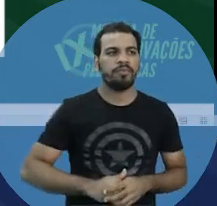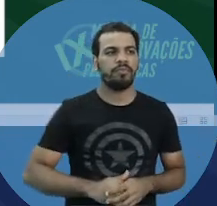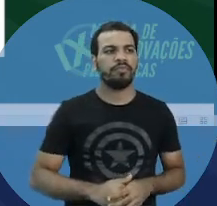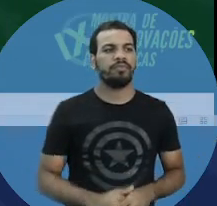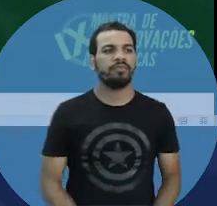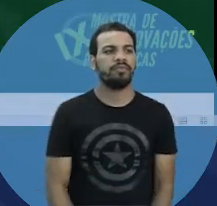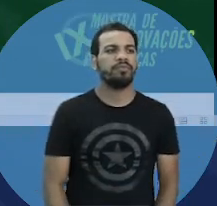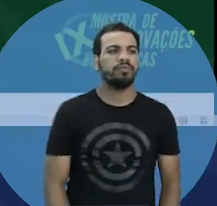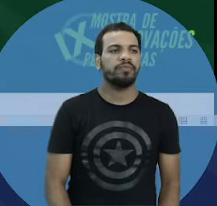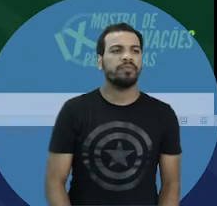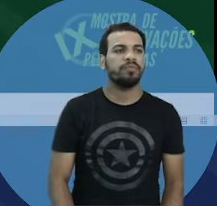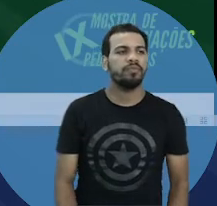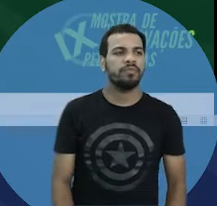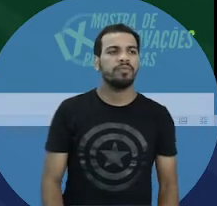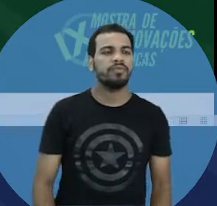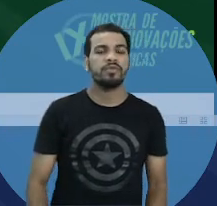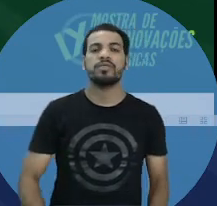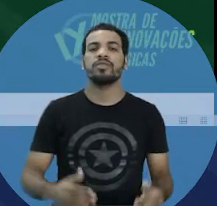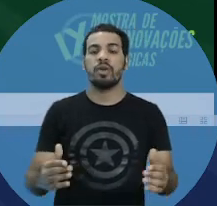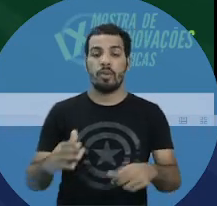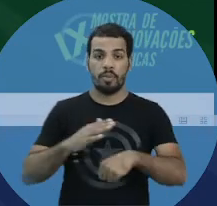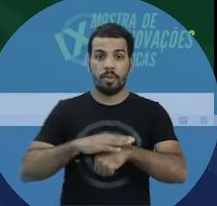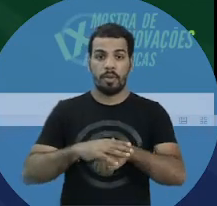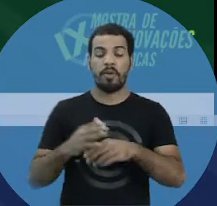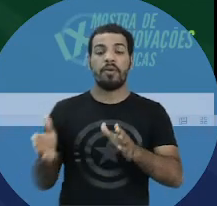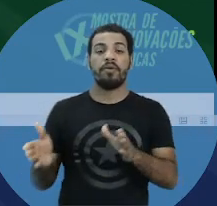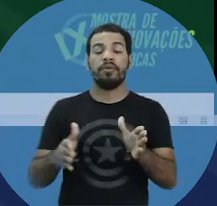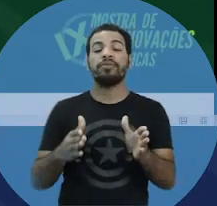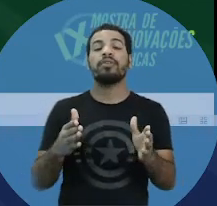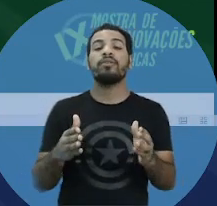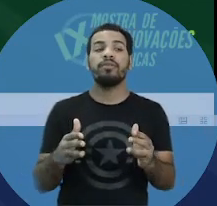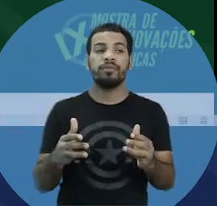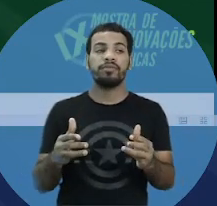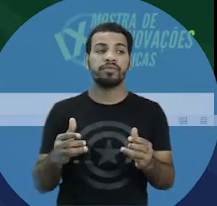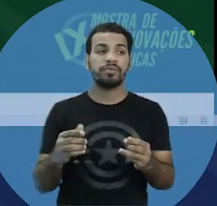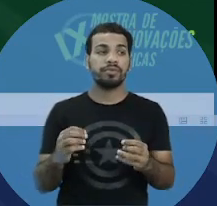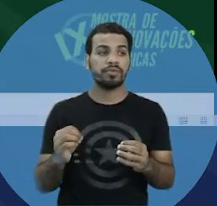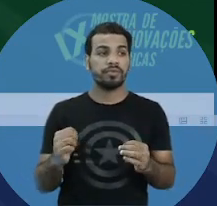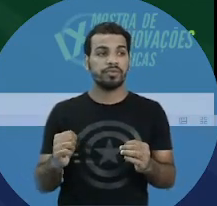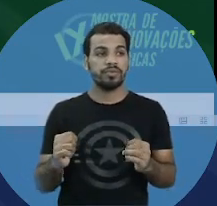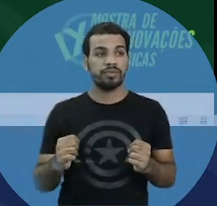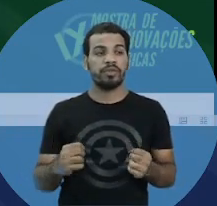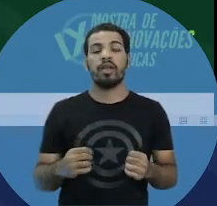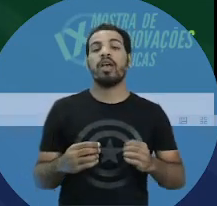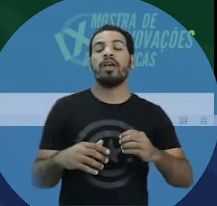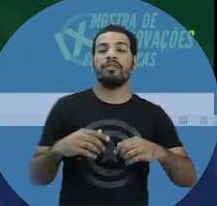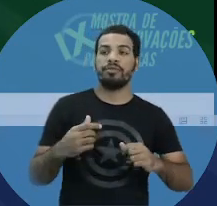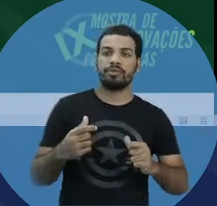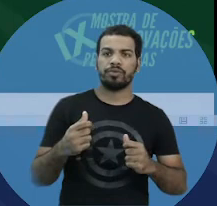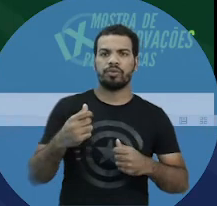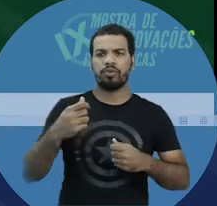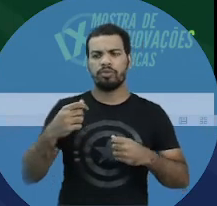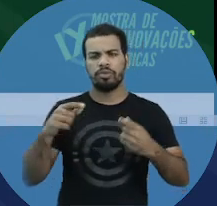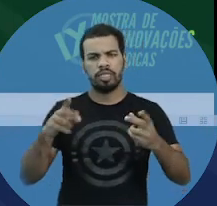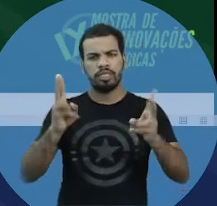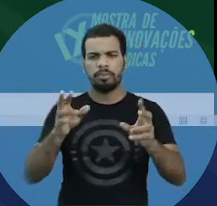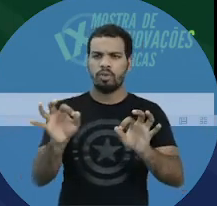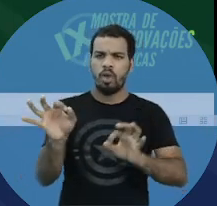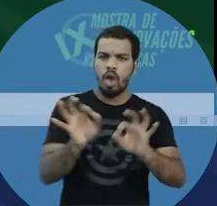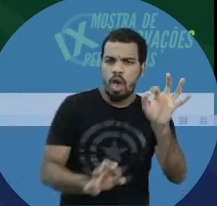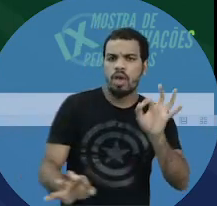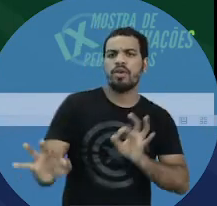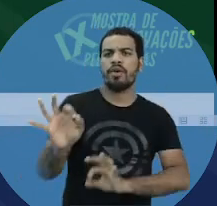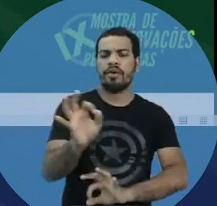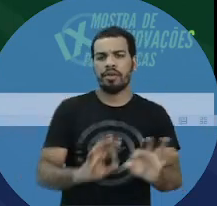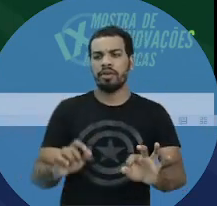Nos refazer nesse momento pandêmico. Então, uma atividade que eu fazia, muitas vezes todo ano dava uma reorganizada, esse ano eu tive que